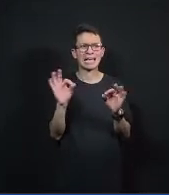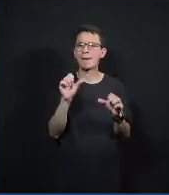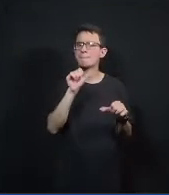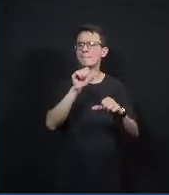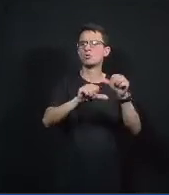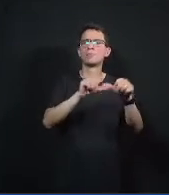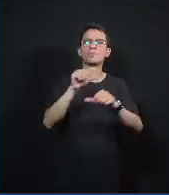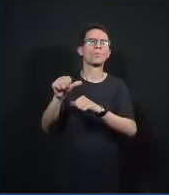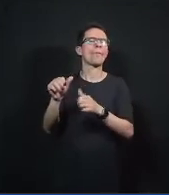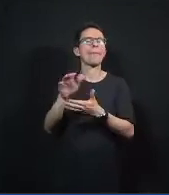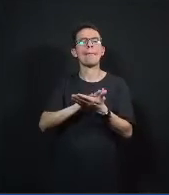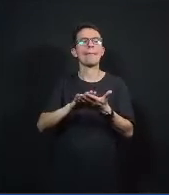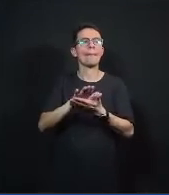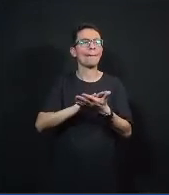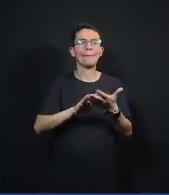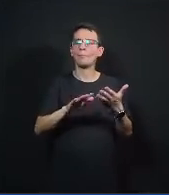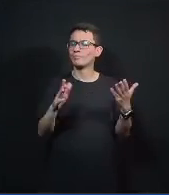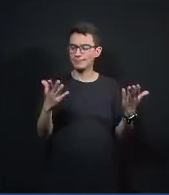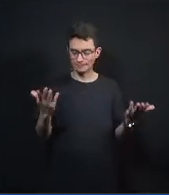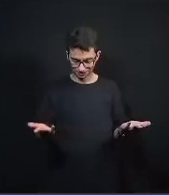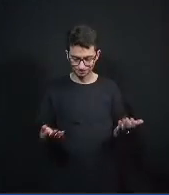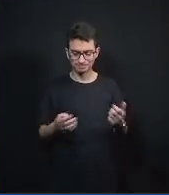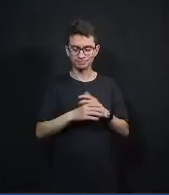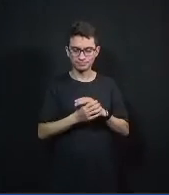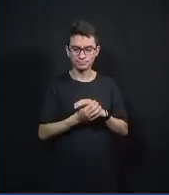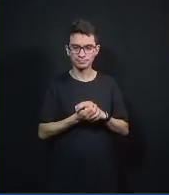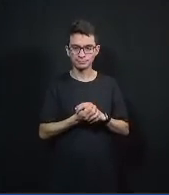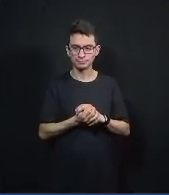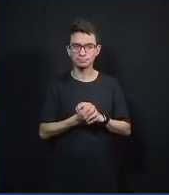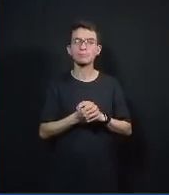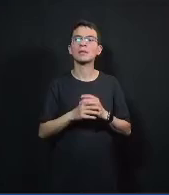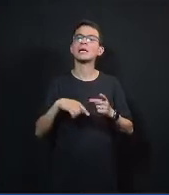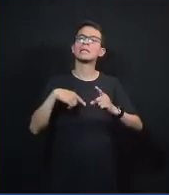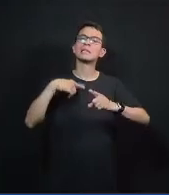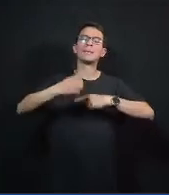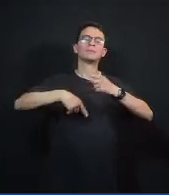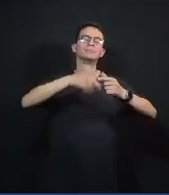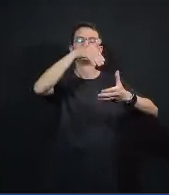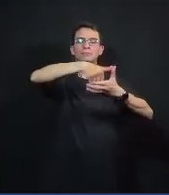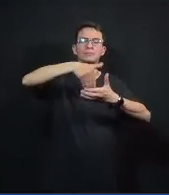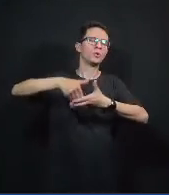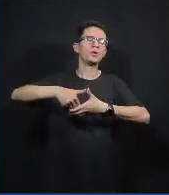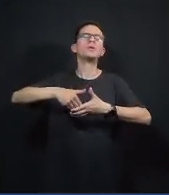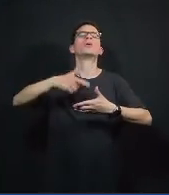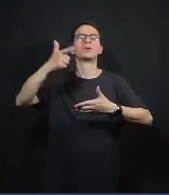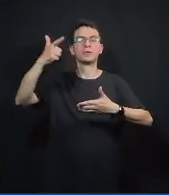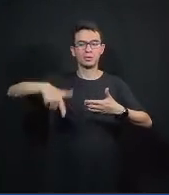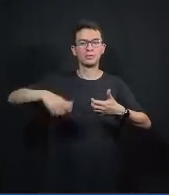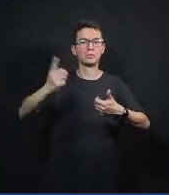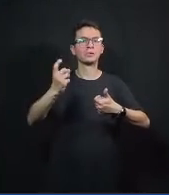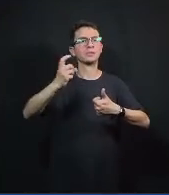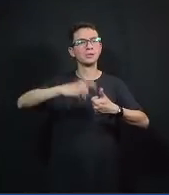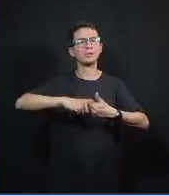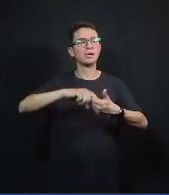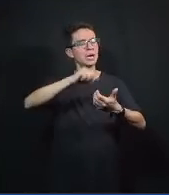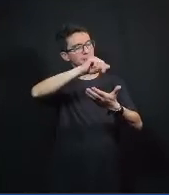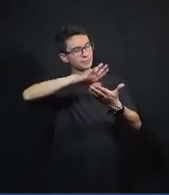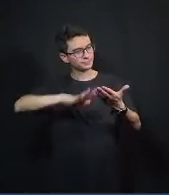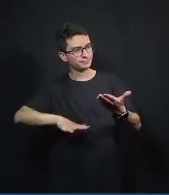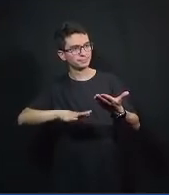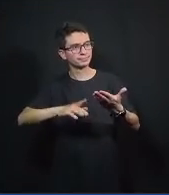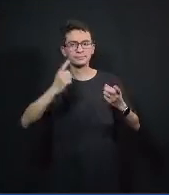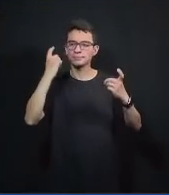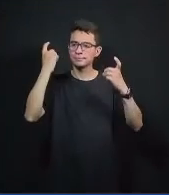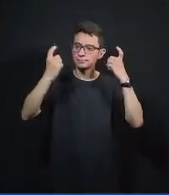alterações nos documentos já emitidos. E somente após as eleições é que se dá a retomada dessas atividades. Assim, a